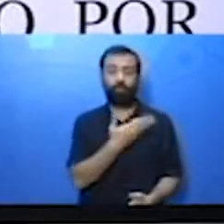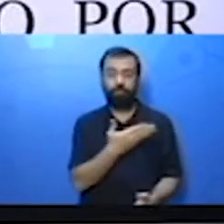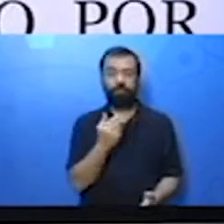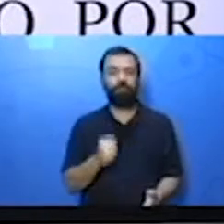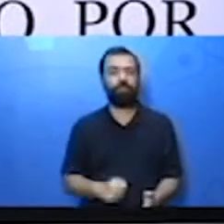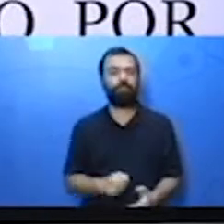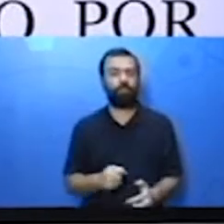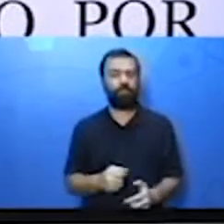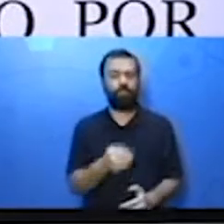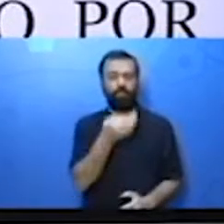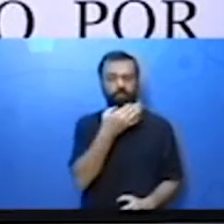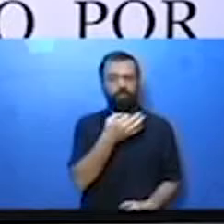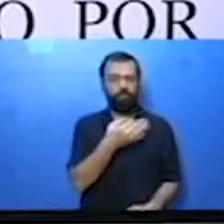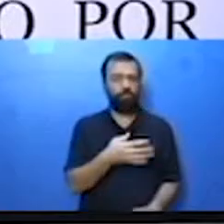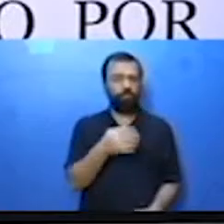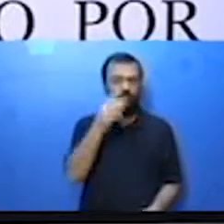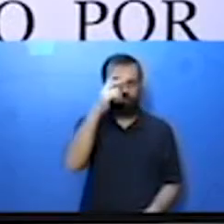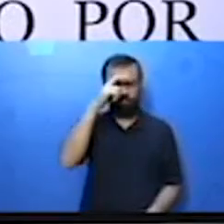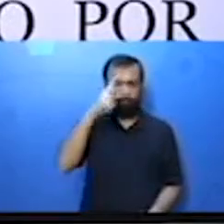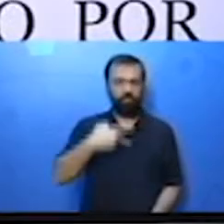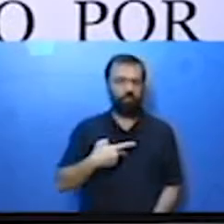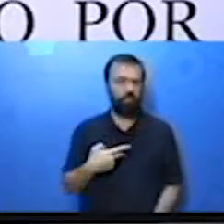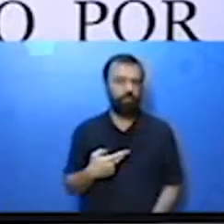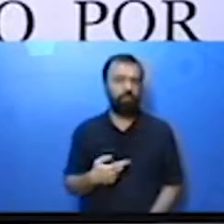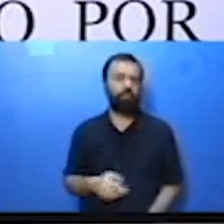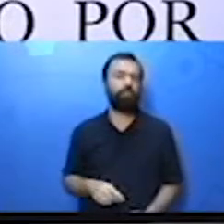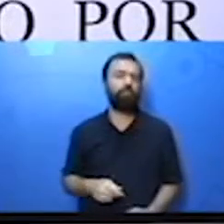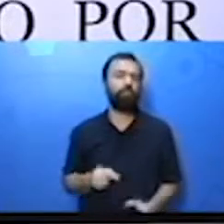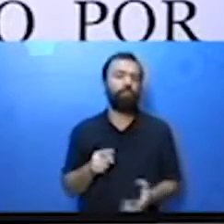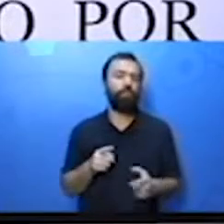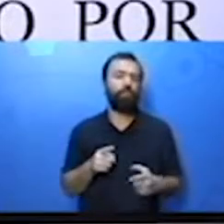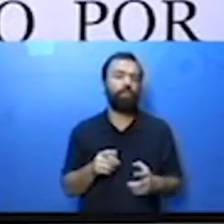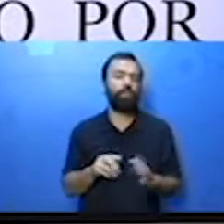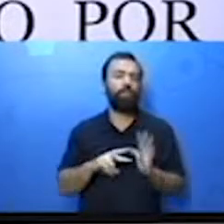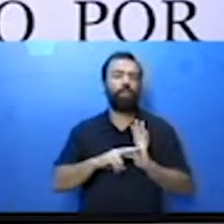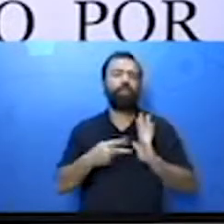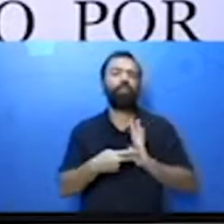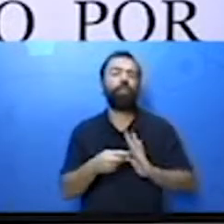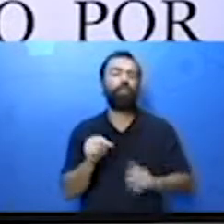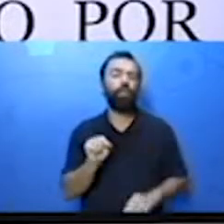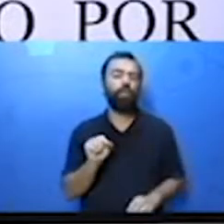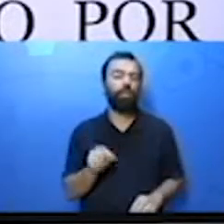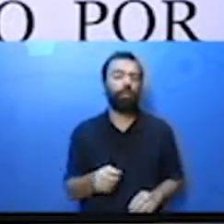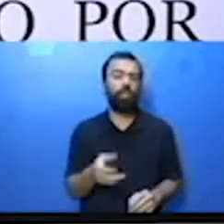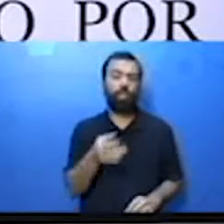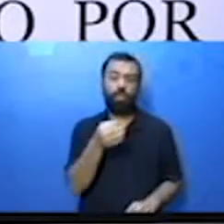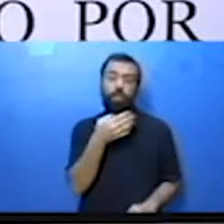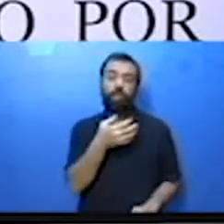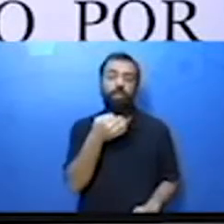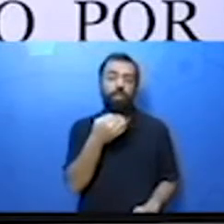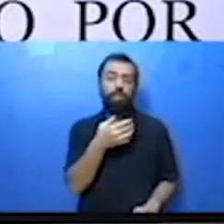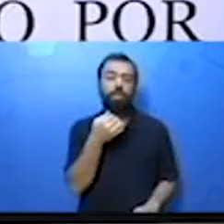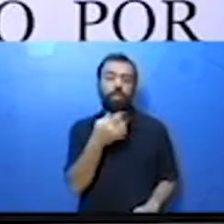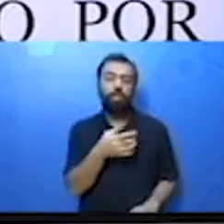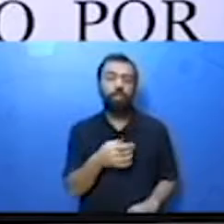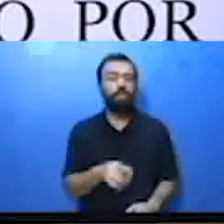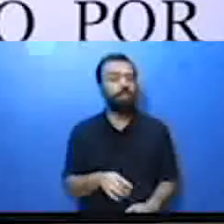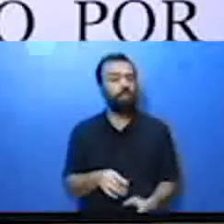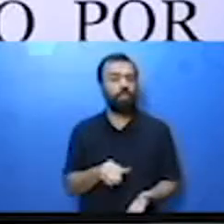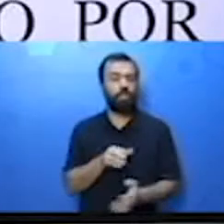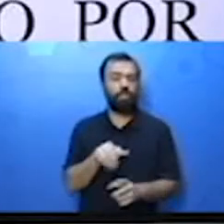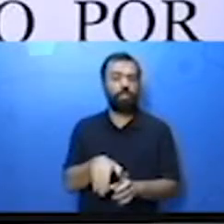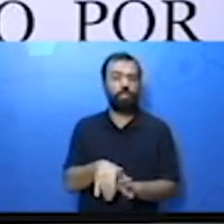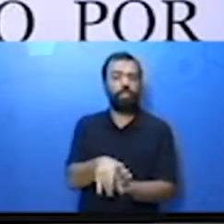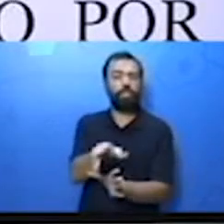Automedicação. A automedicação é a prática de ingerir medicamentos sem o aconselhamento